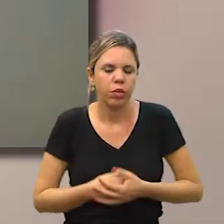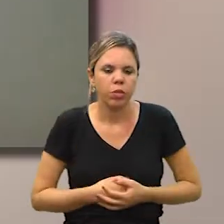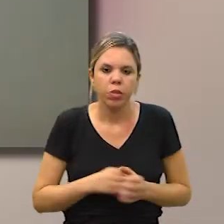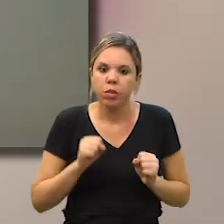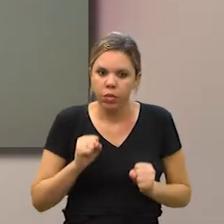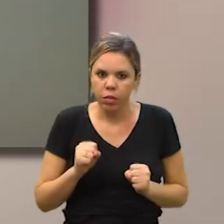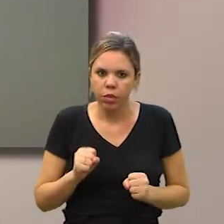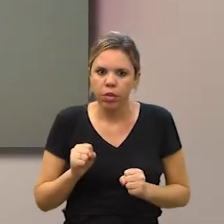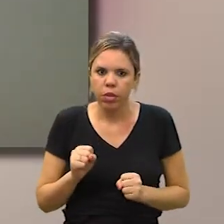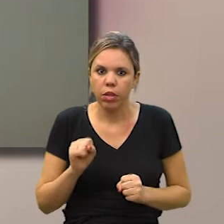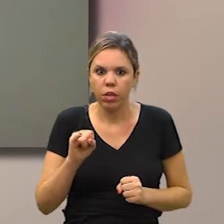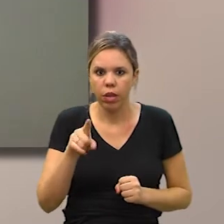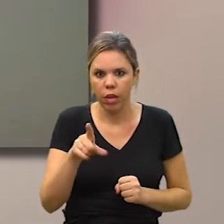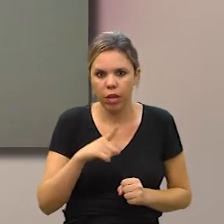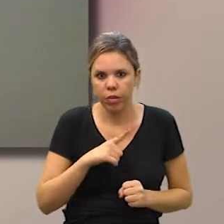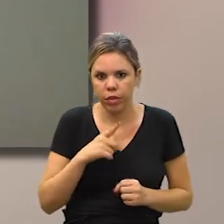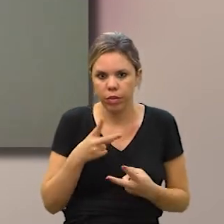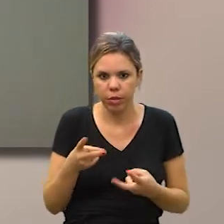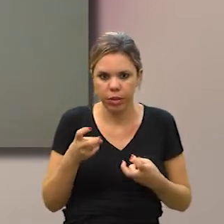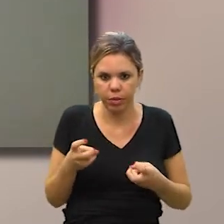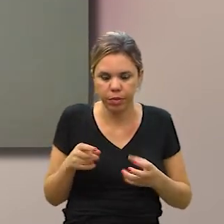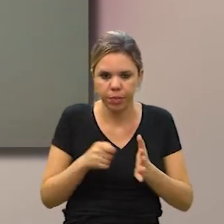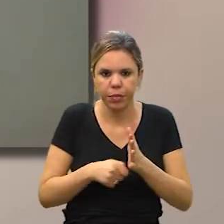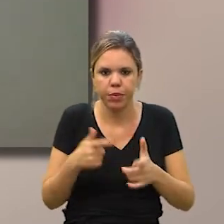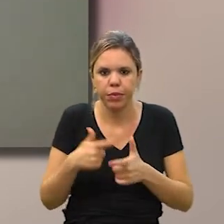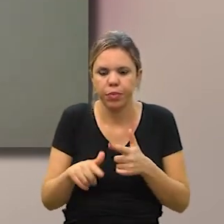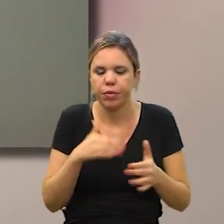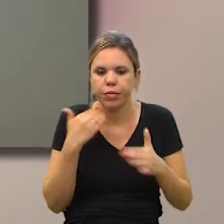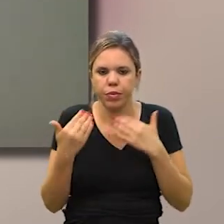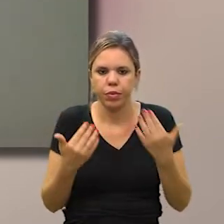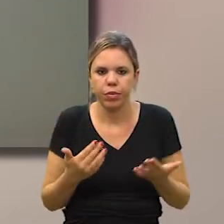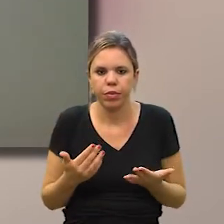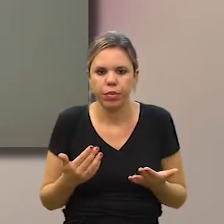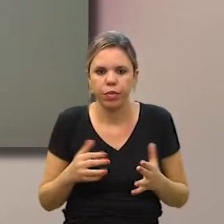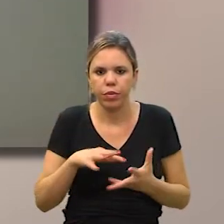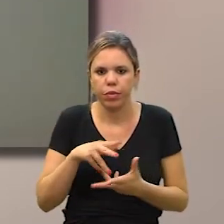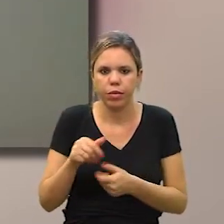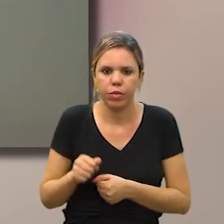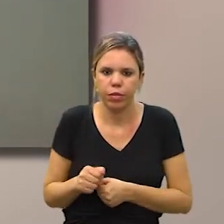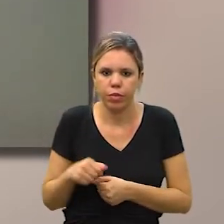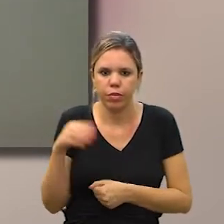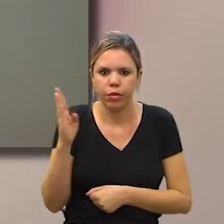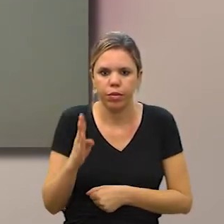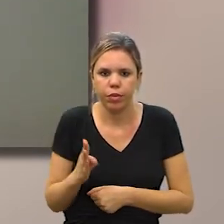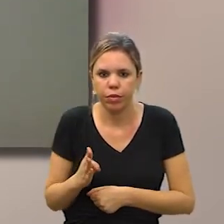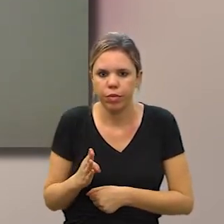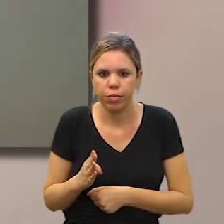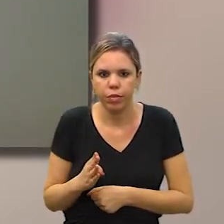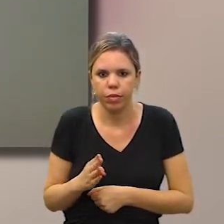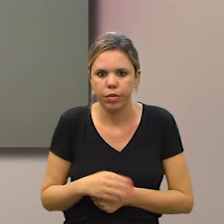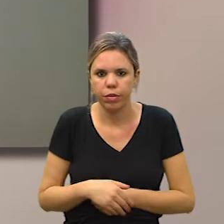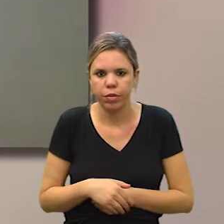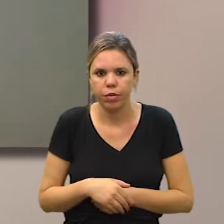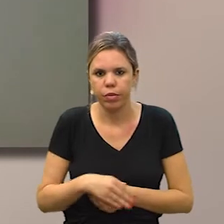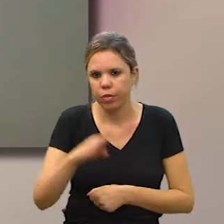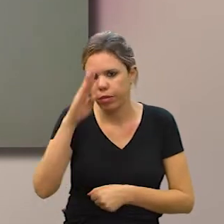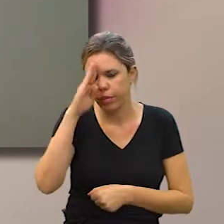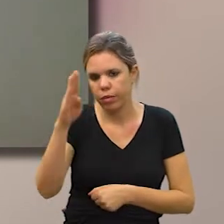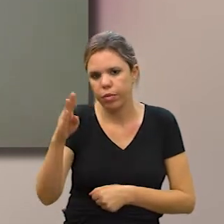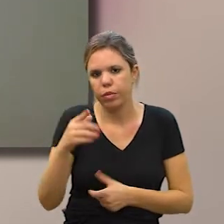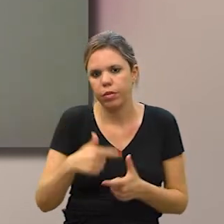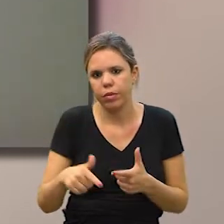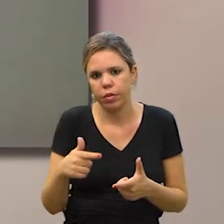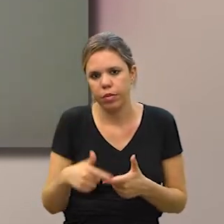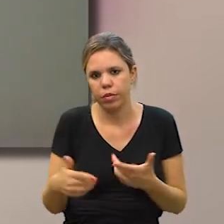pode se você for olhar das causas de mortalidade no mundo e no Brasil as principais